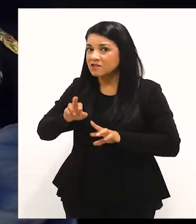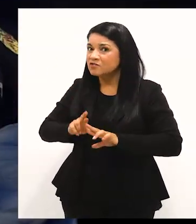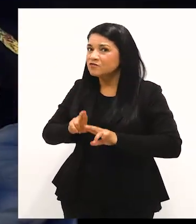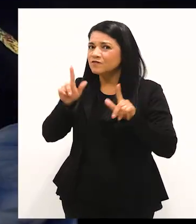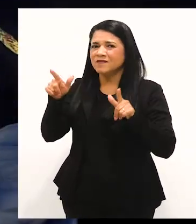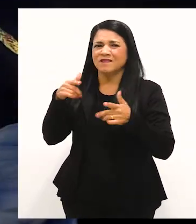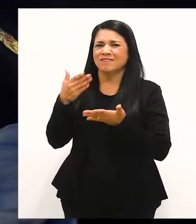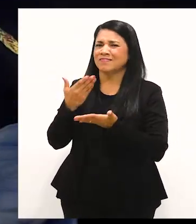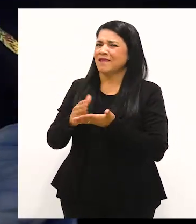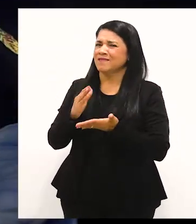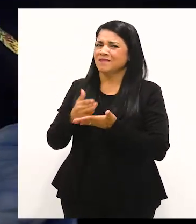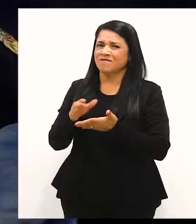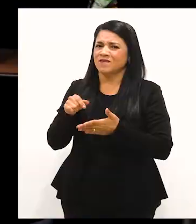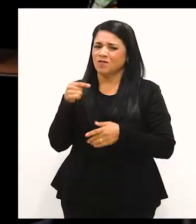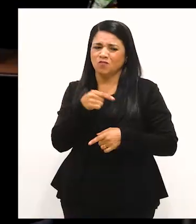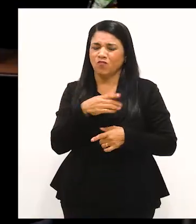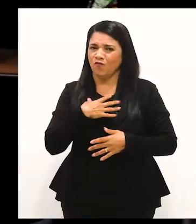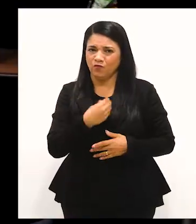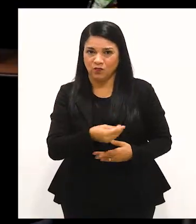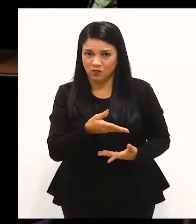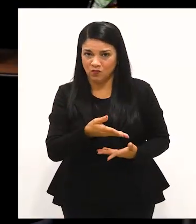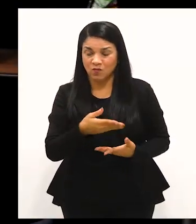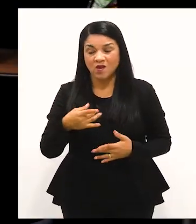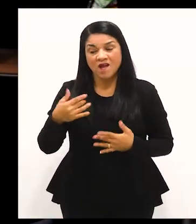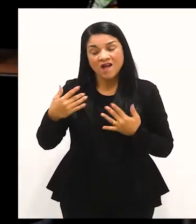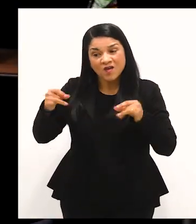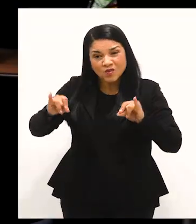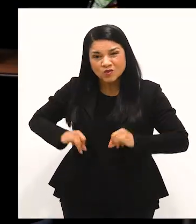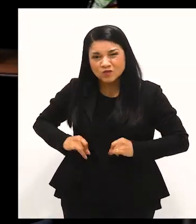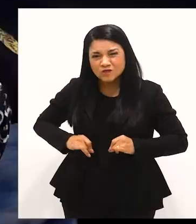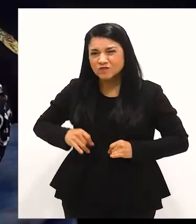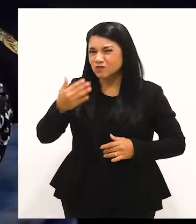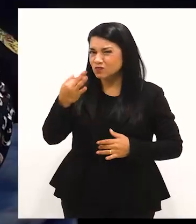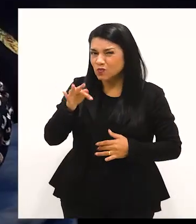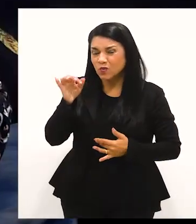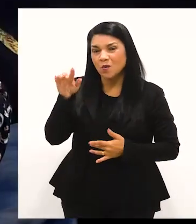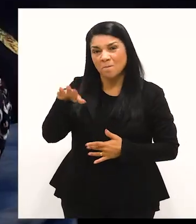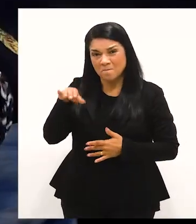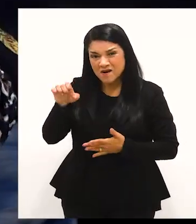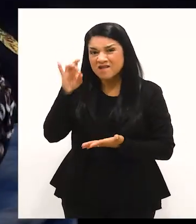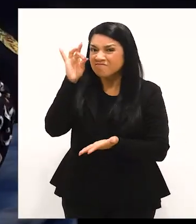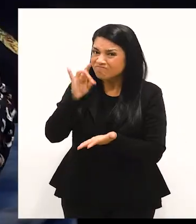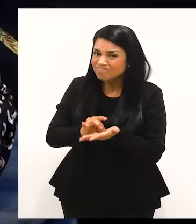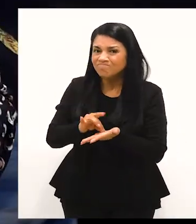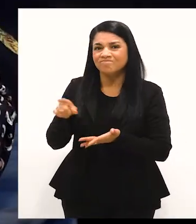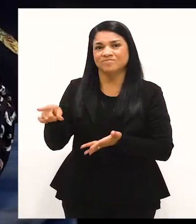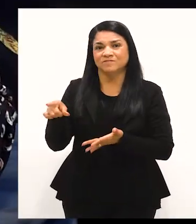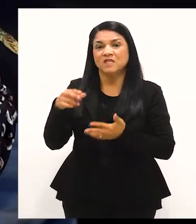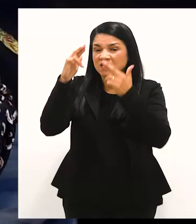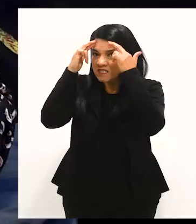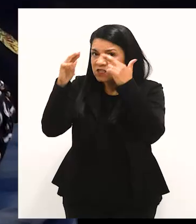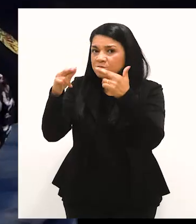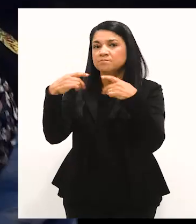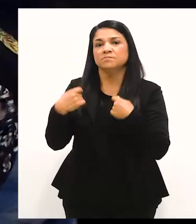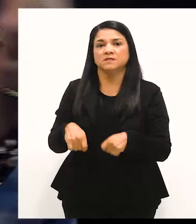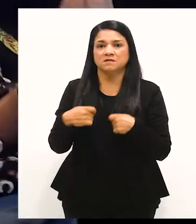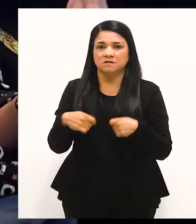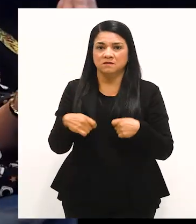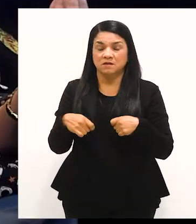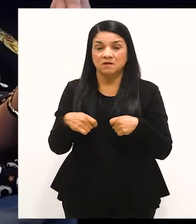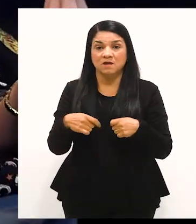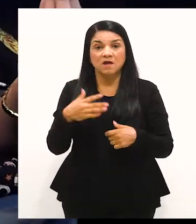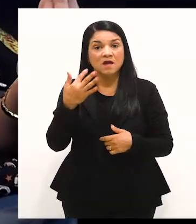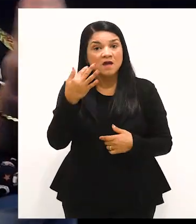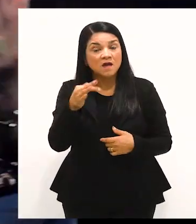a mãe. Essa nada tem a ver com aquilo. A dor dela é uma dor verdadeira e essa tem que